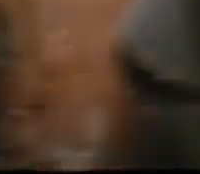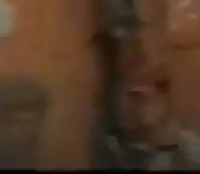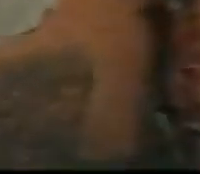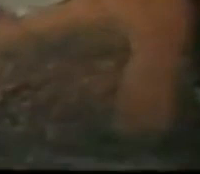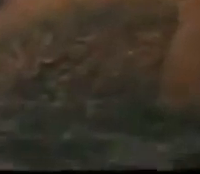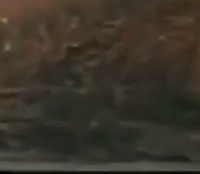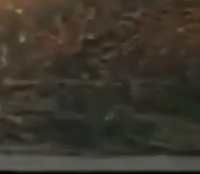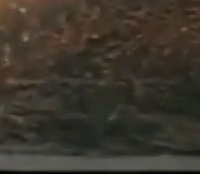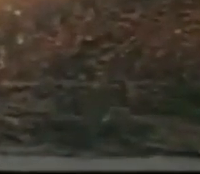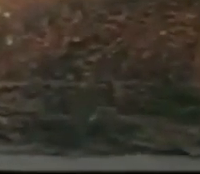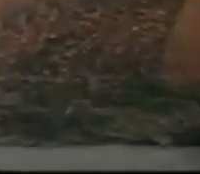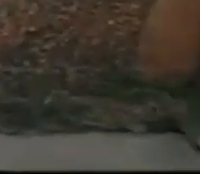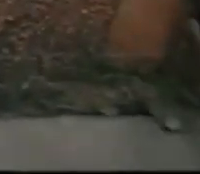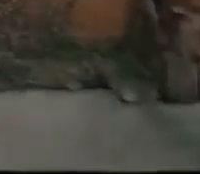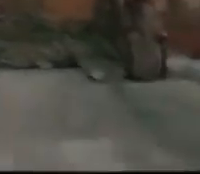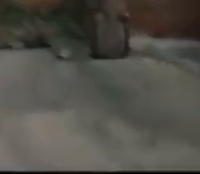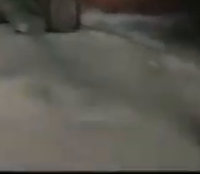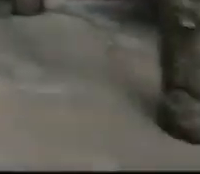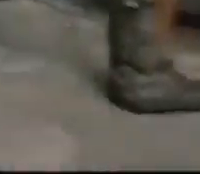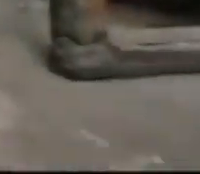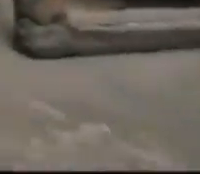aqui. Isso, vai.